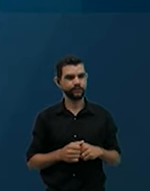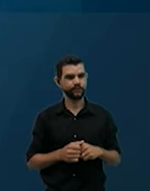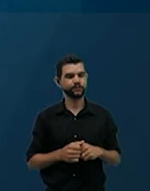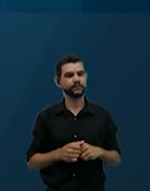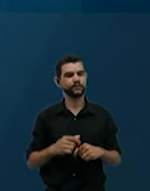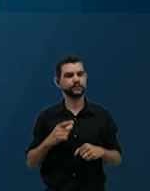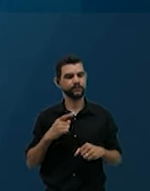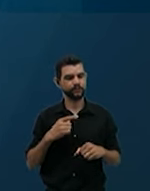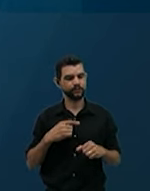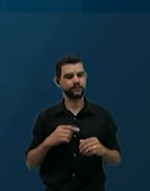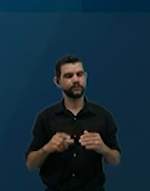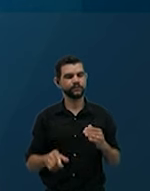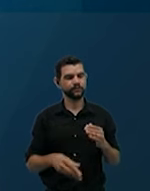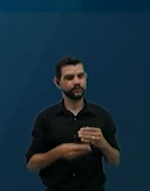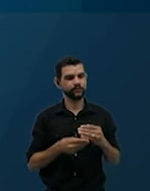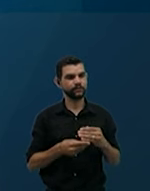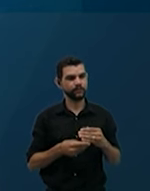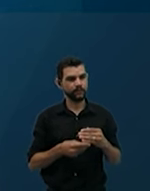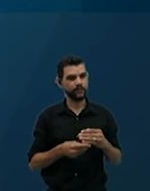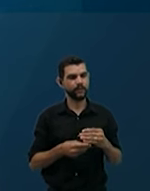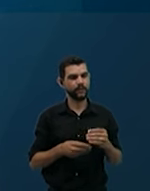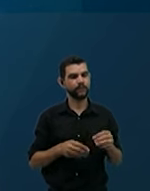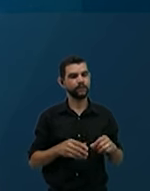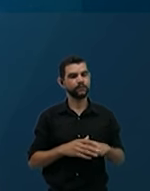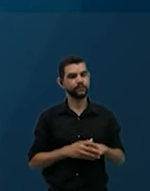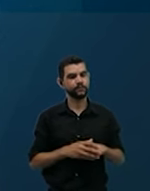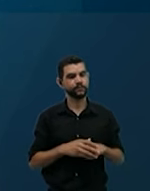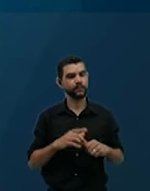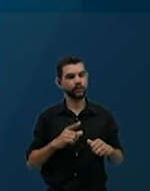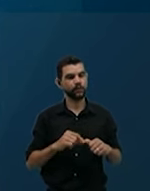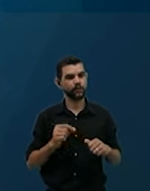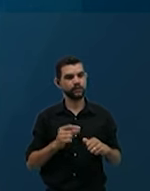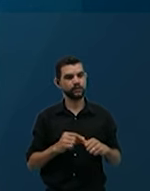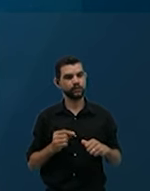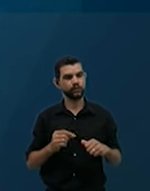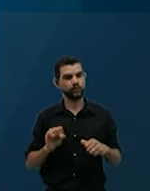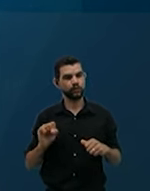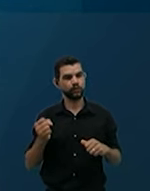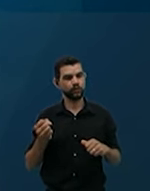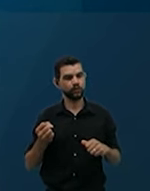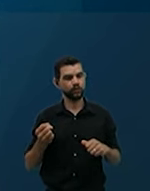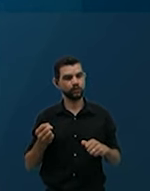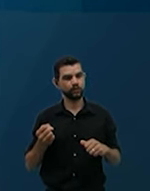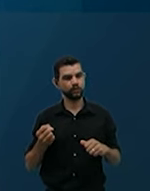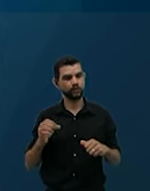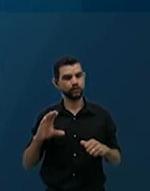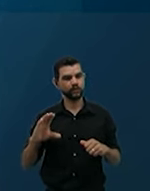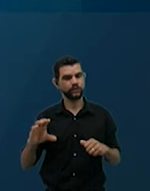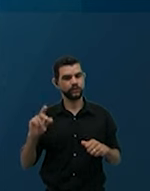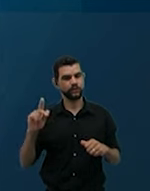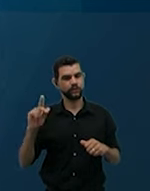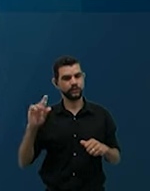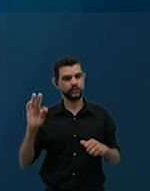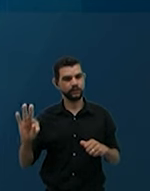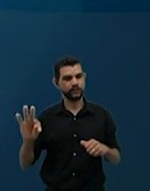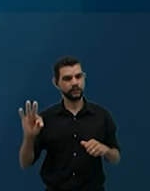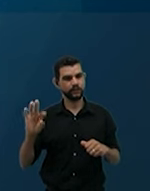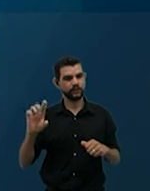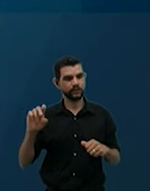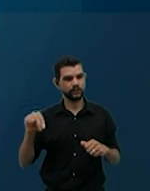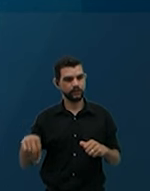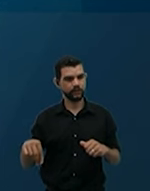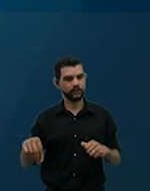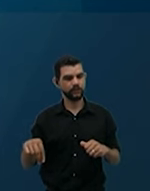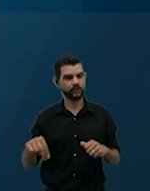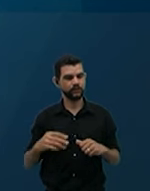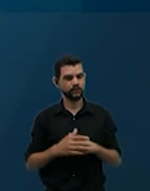artigo 130, parágrafo único do CTN, é vedado exigido arrematante, com base em